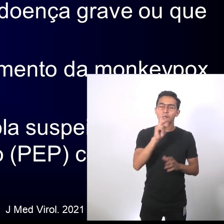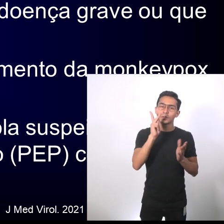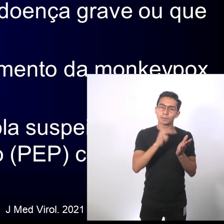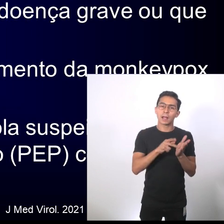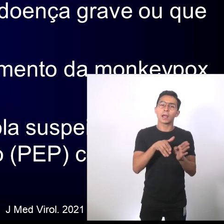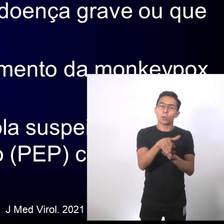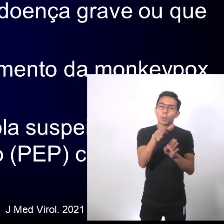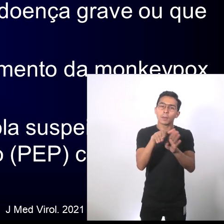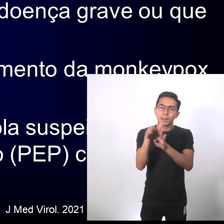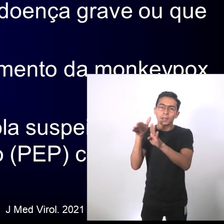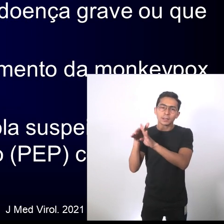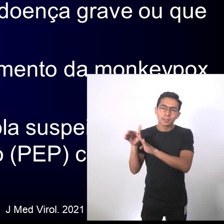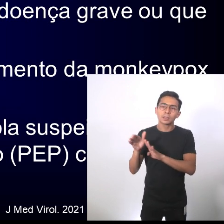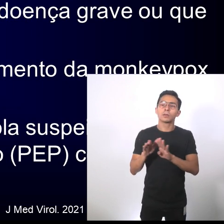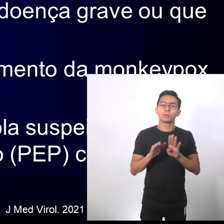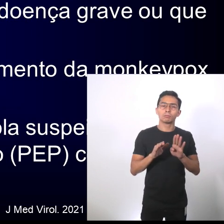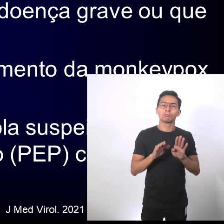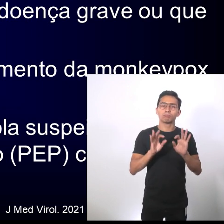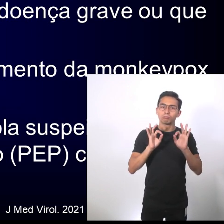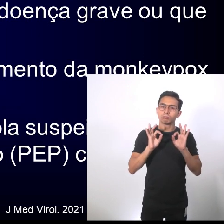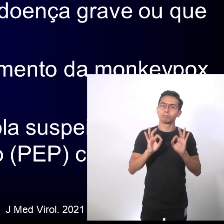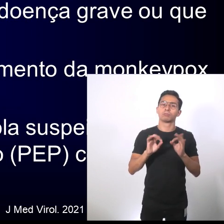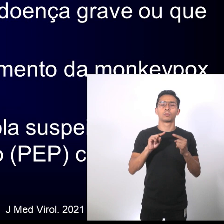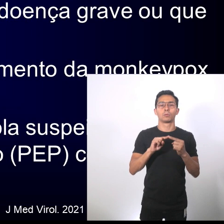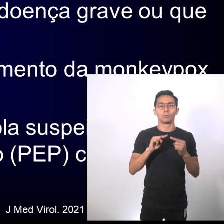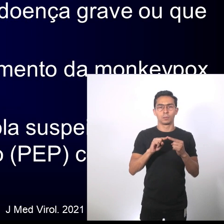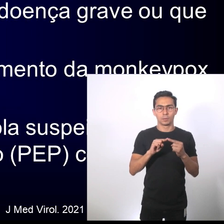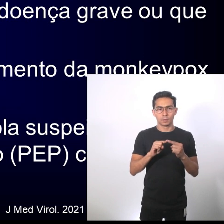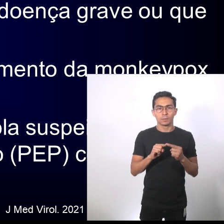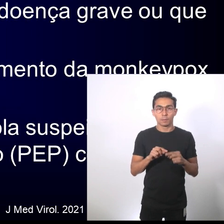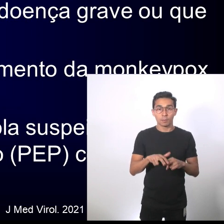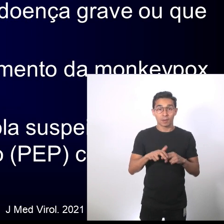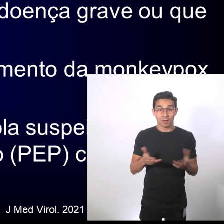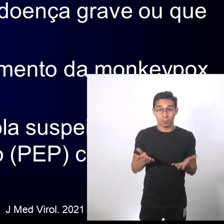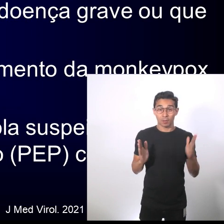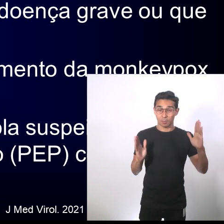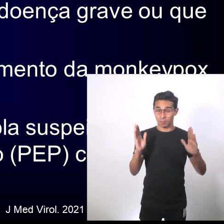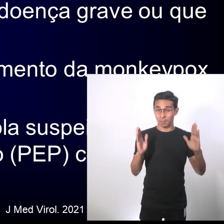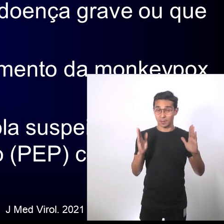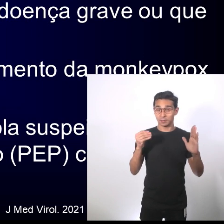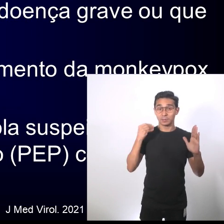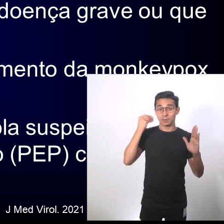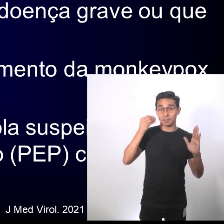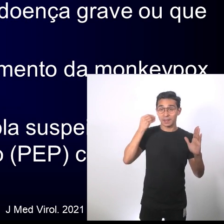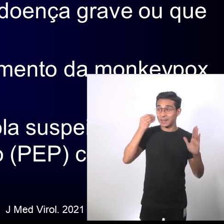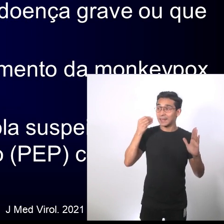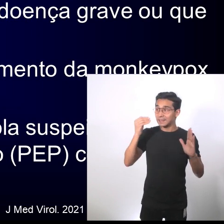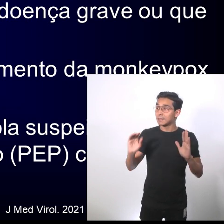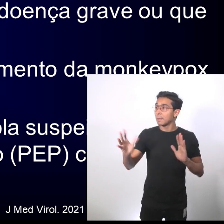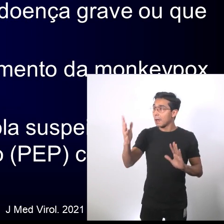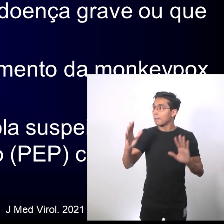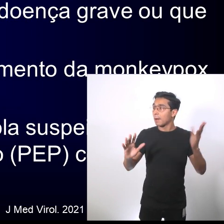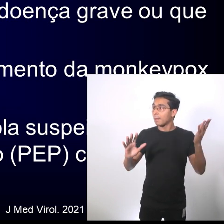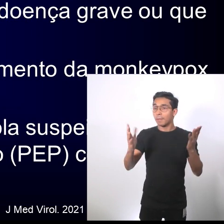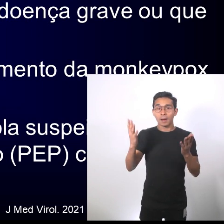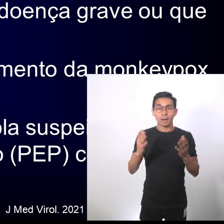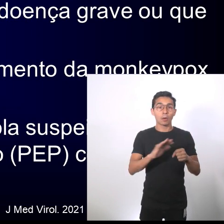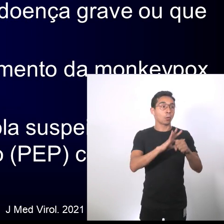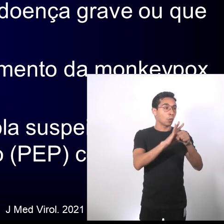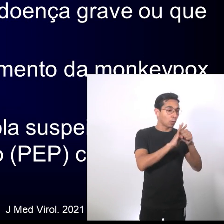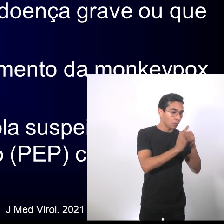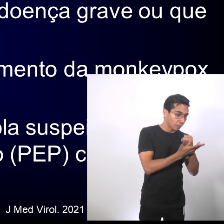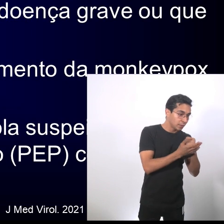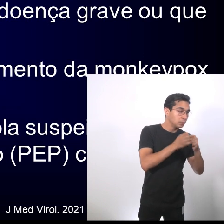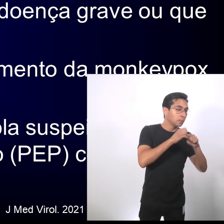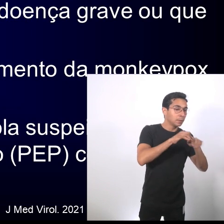da experiência que a gente está vivendo nesse momento, né? Parece uma loucura, né, mas em cima de uma pandemia que ainda não